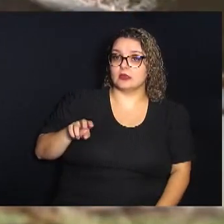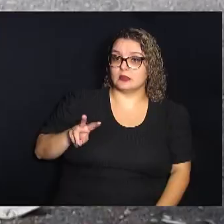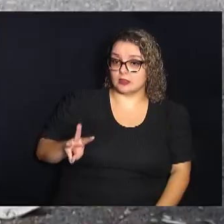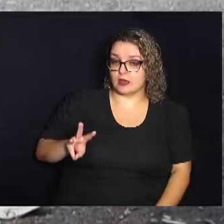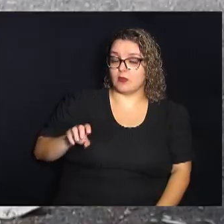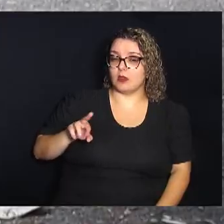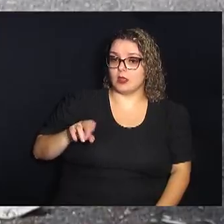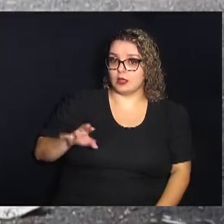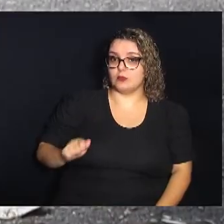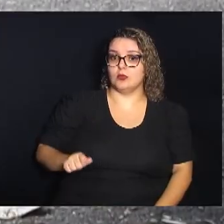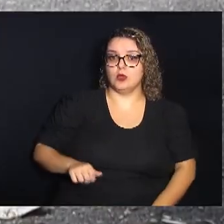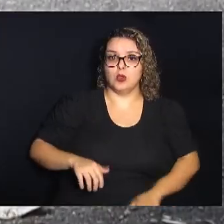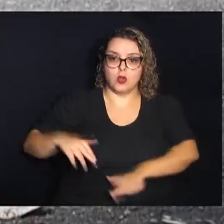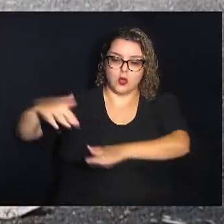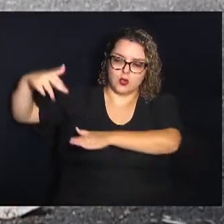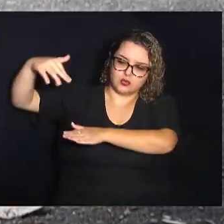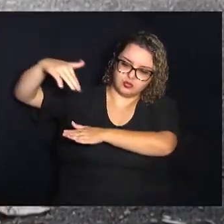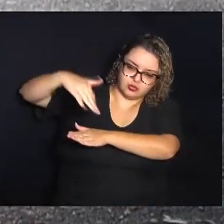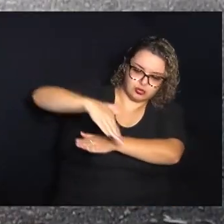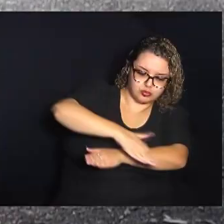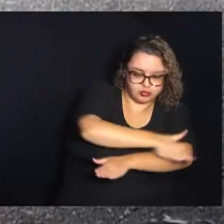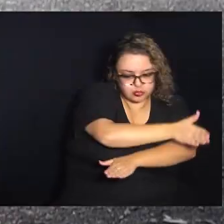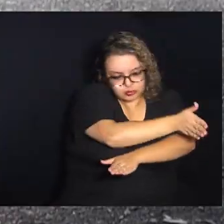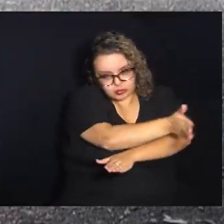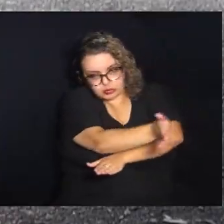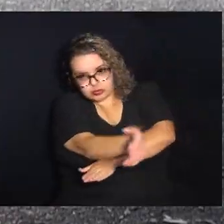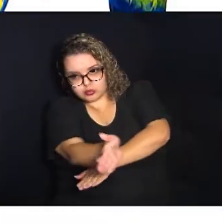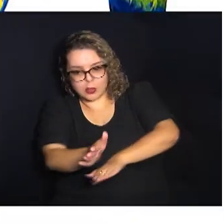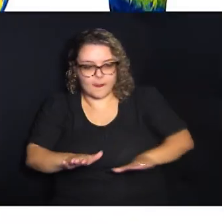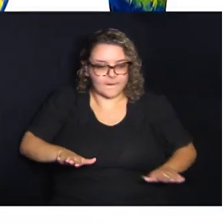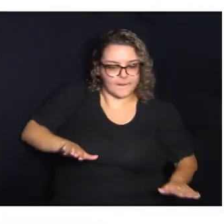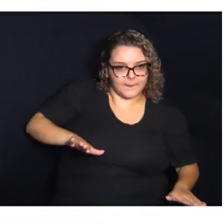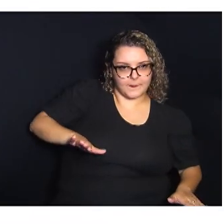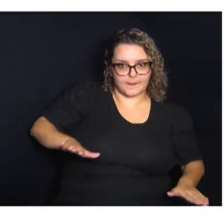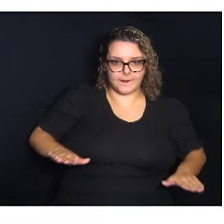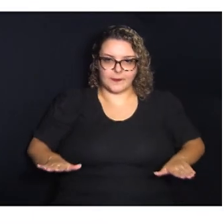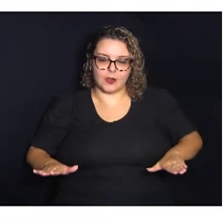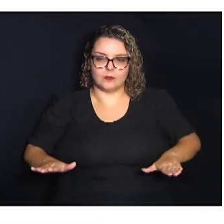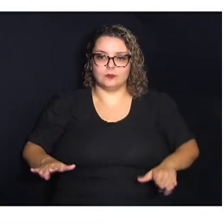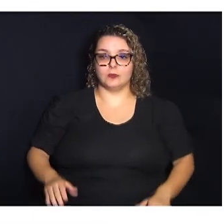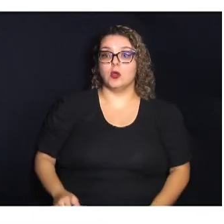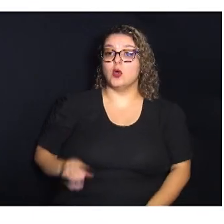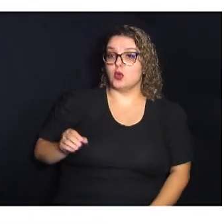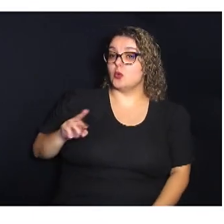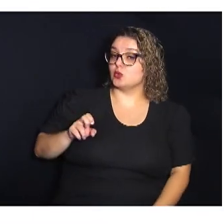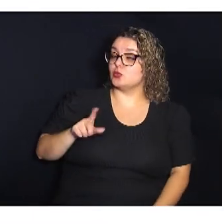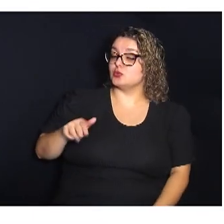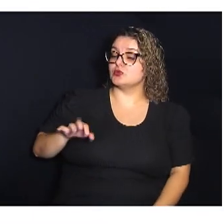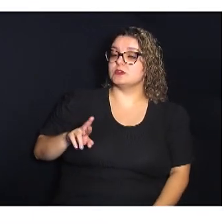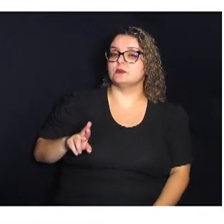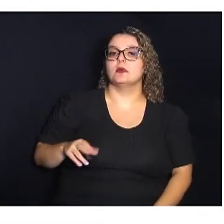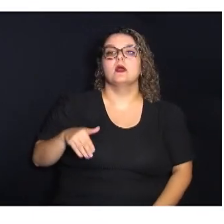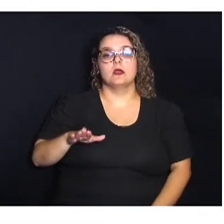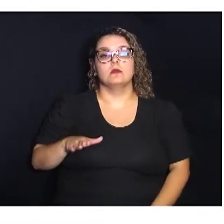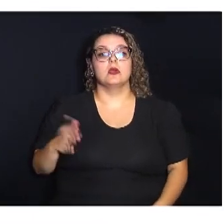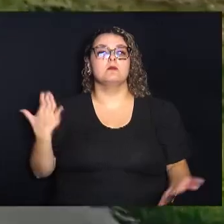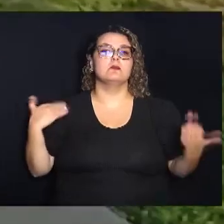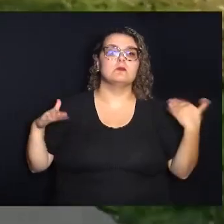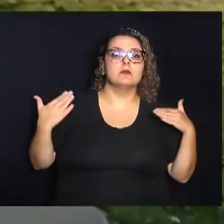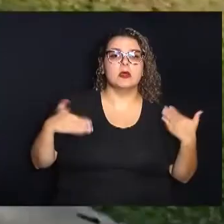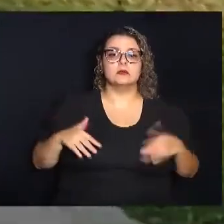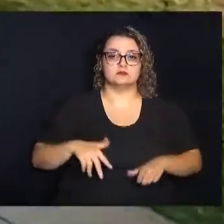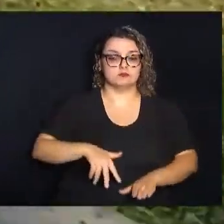skatistas descem ladeiras e fazem curvas apoiando as mãos no chão. O tipo cruiser é o mais indicado para passeios no